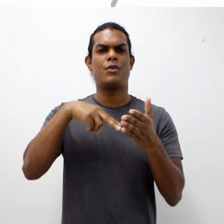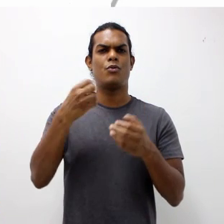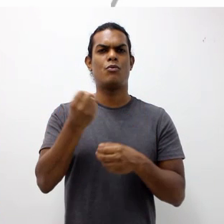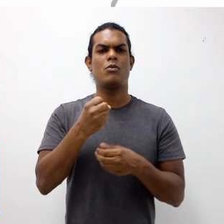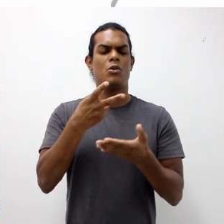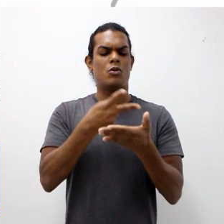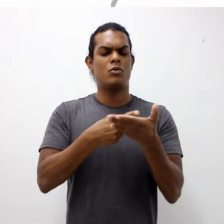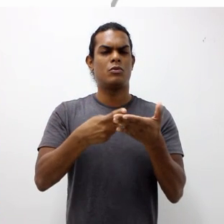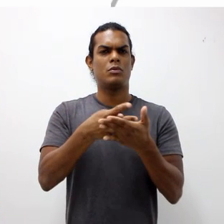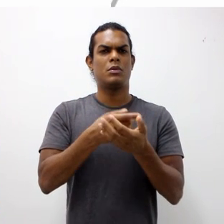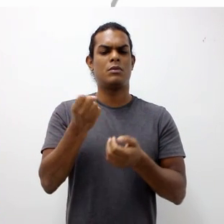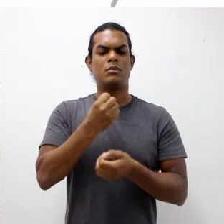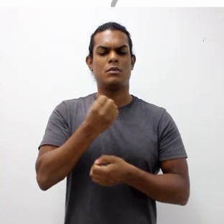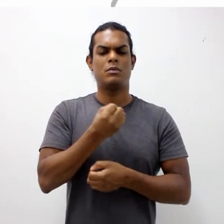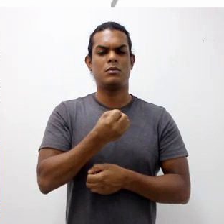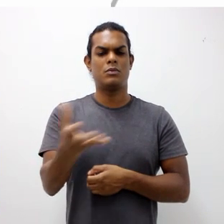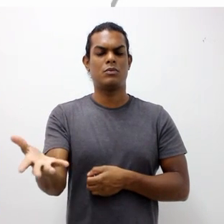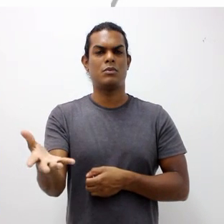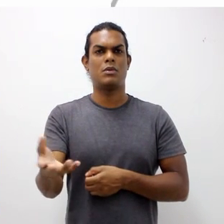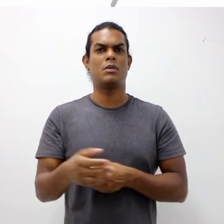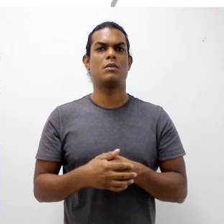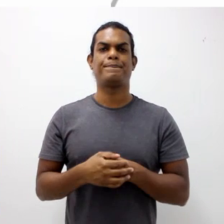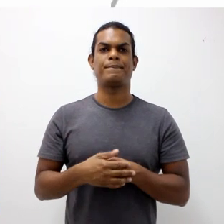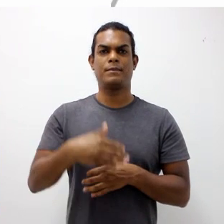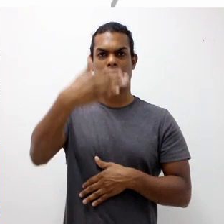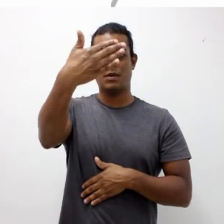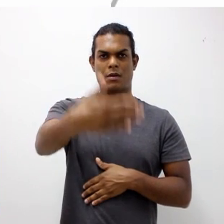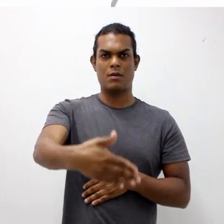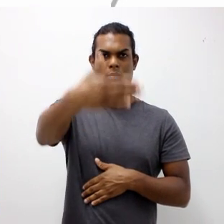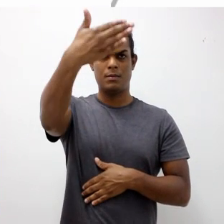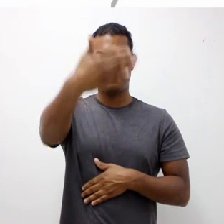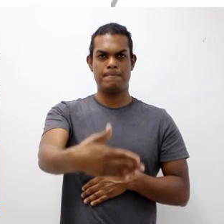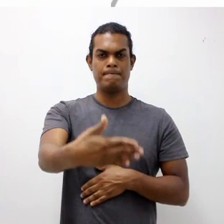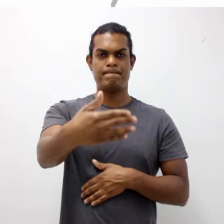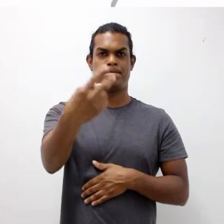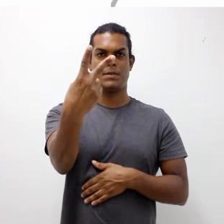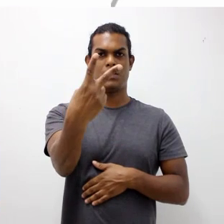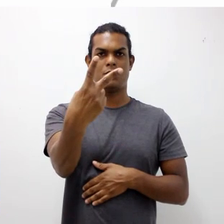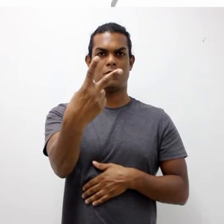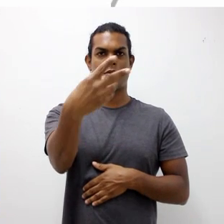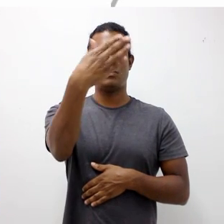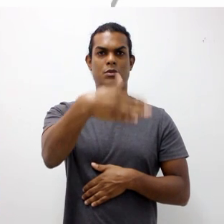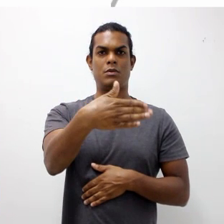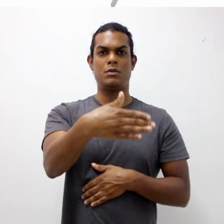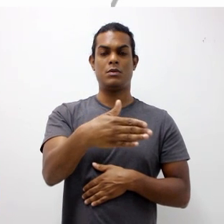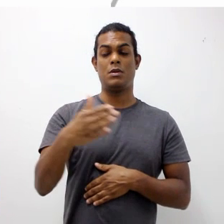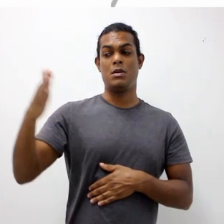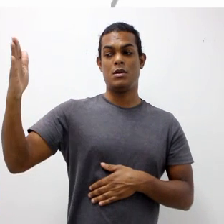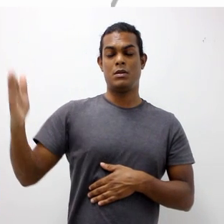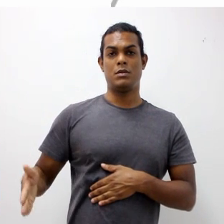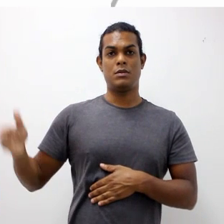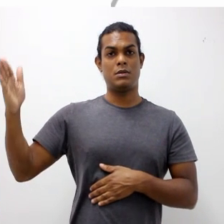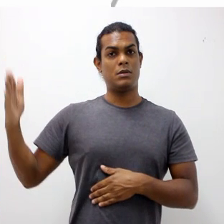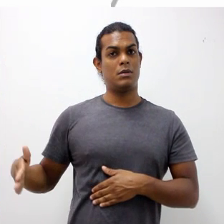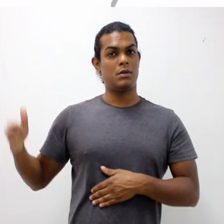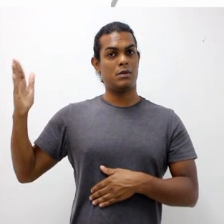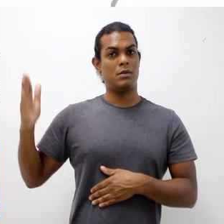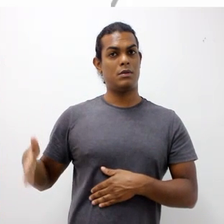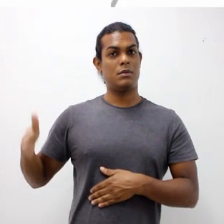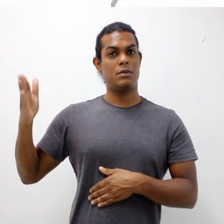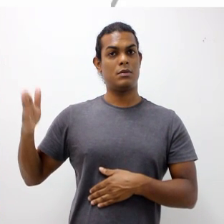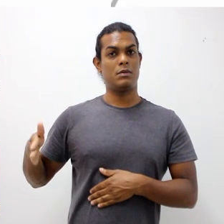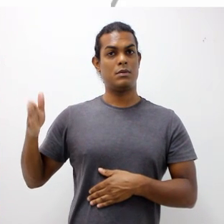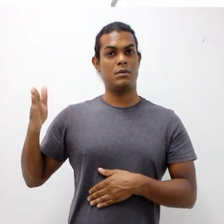dado, desenhado em isometria. E a gente pode ver claramente aqui a face frontal, que tem o número 2, a face